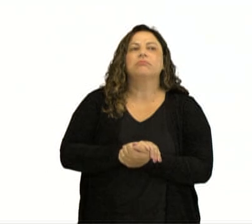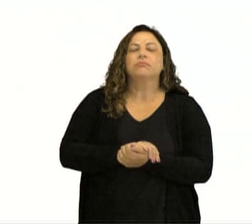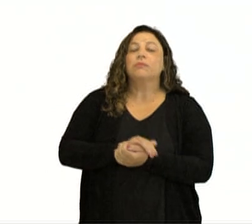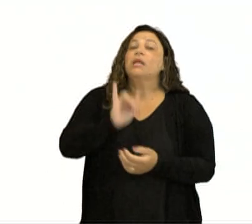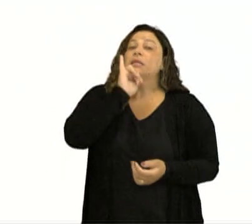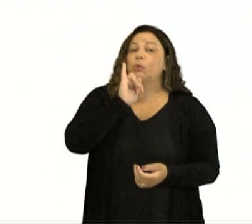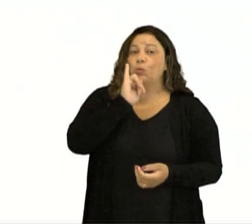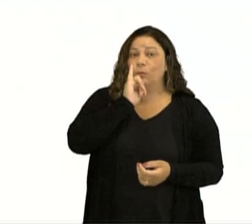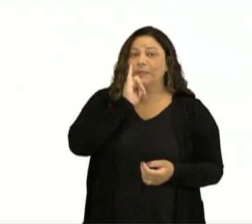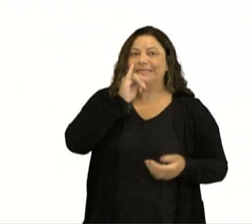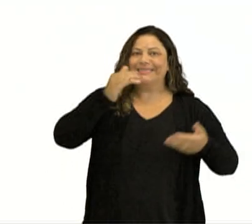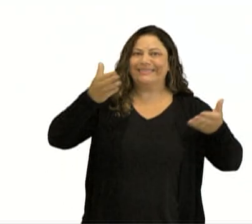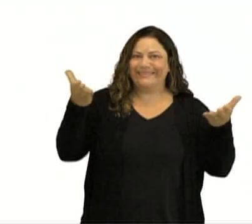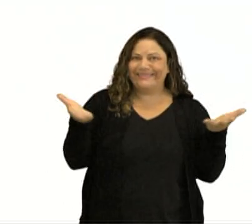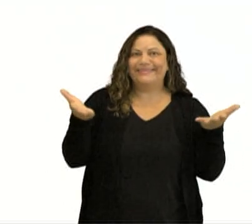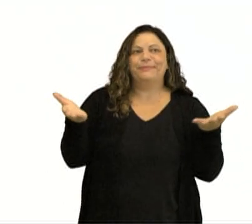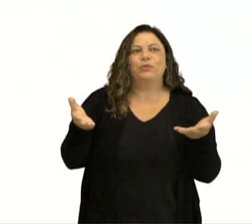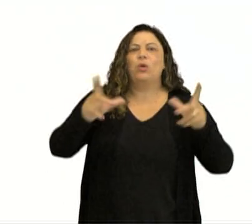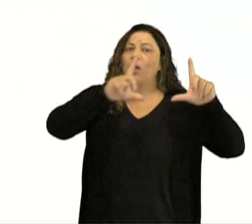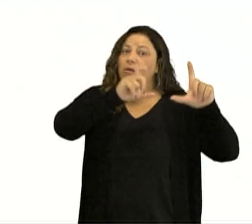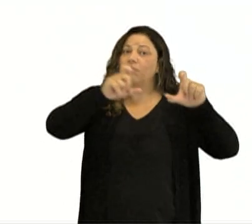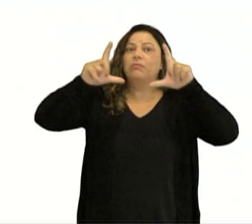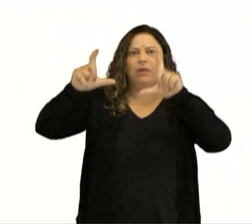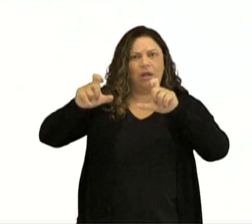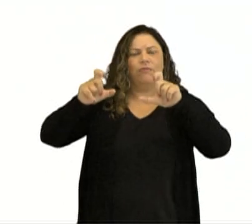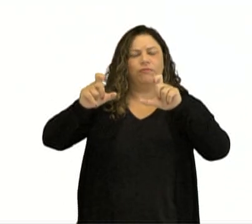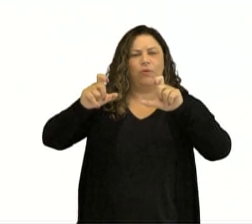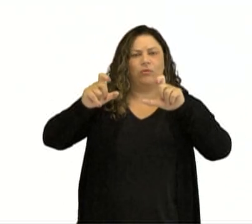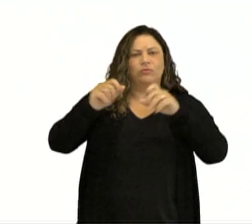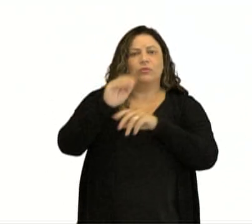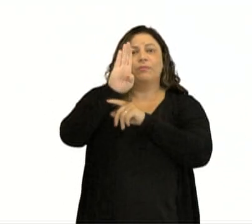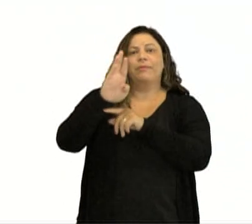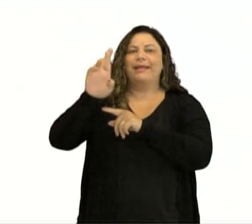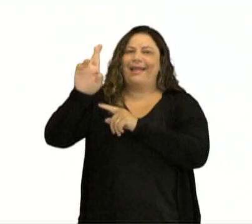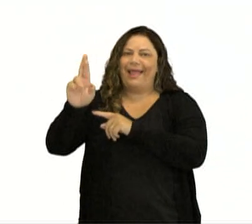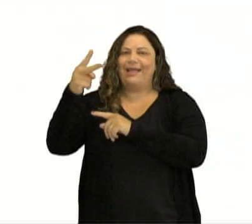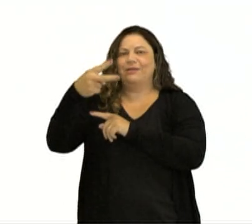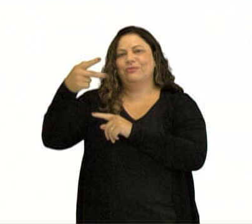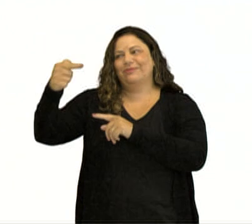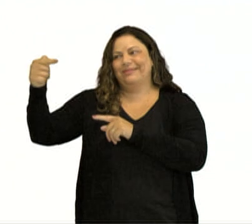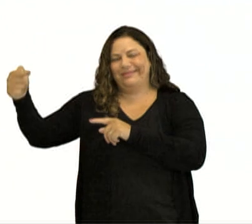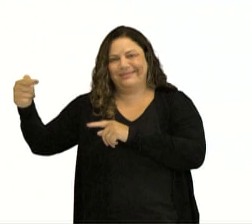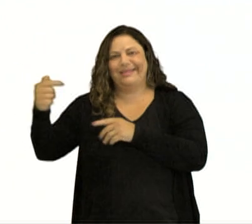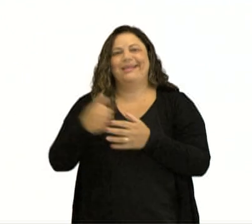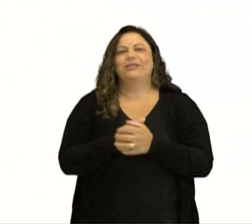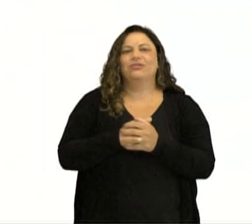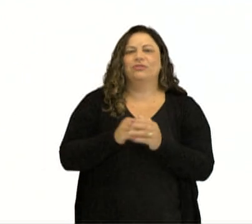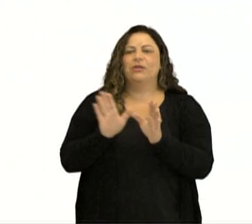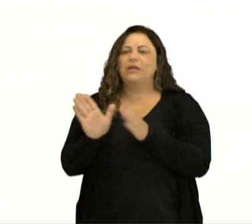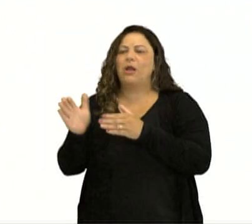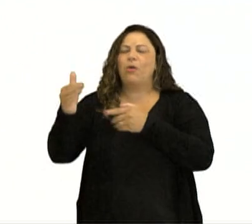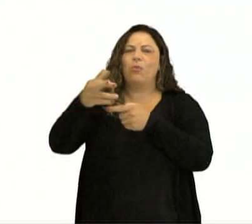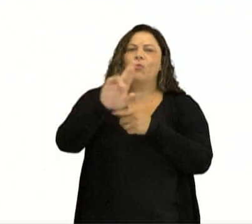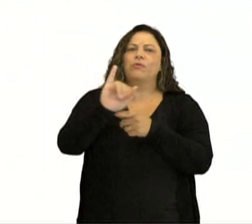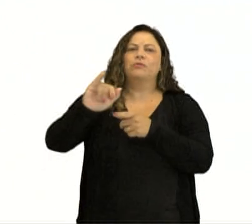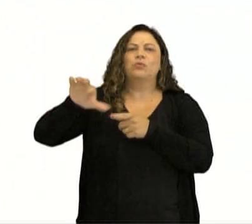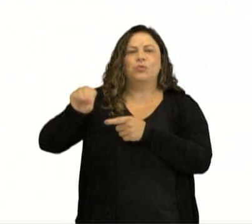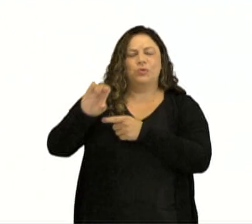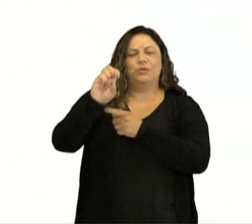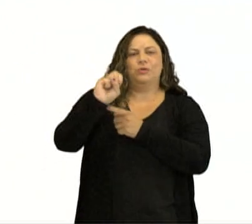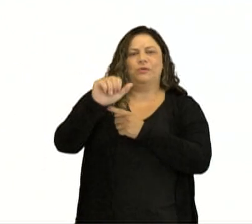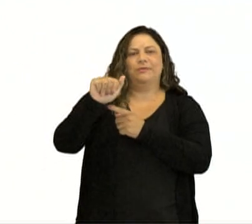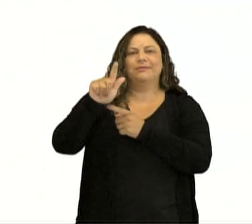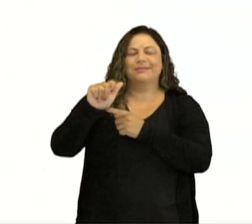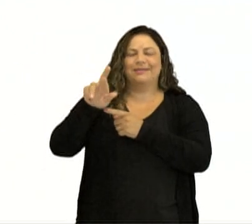para vocês aqui, ó. Essa aqui foi uma foto que eu tirei da BR-277, né? Na curva ali do Rio Sagrado. Então, por exemplo,